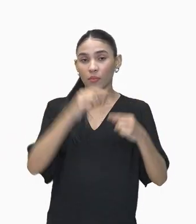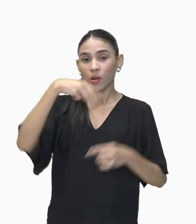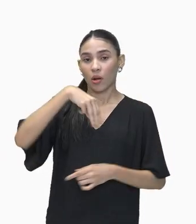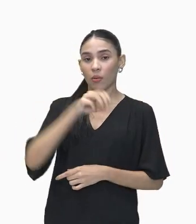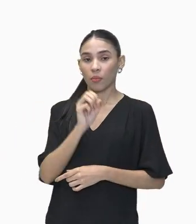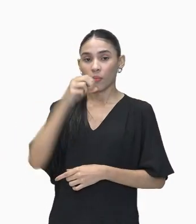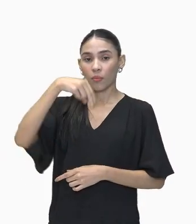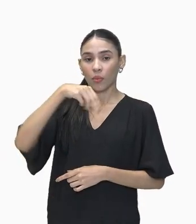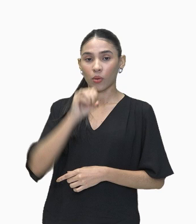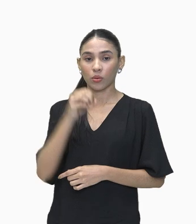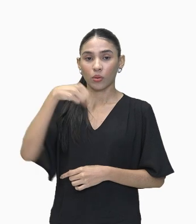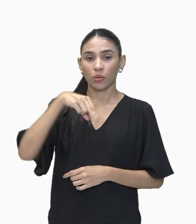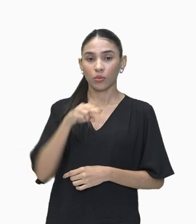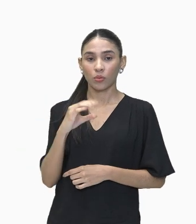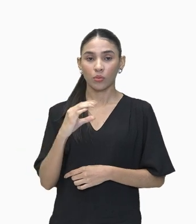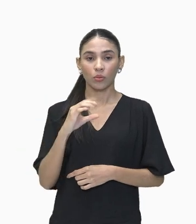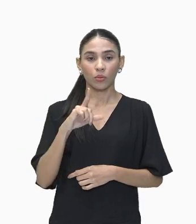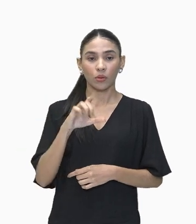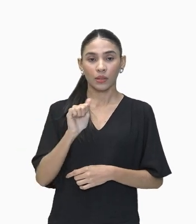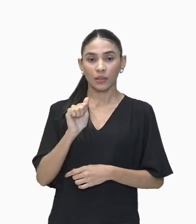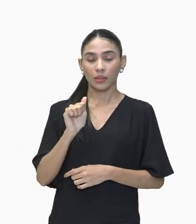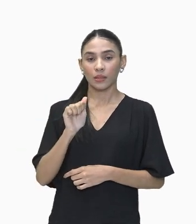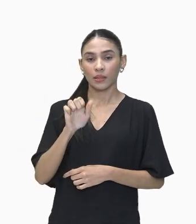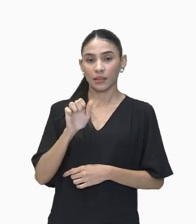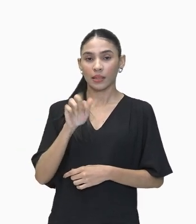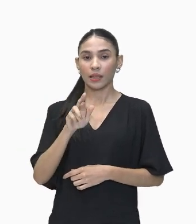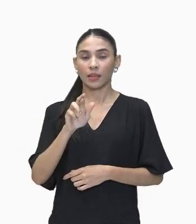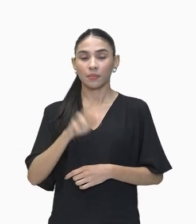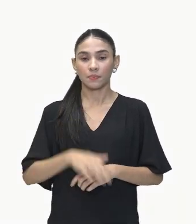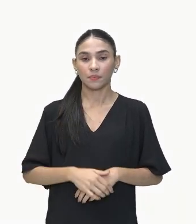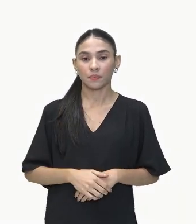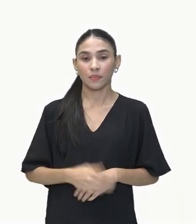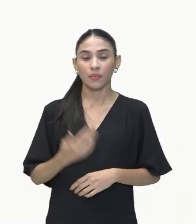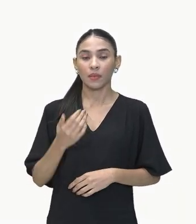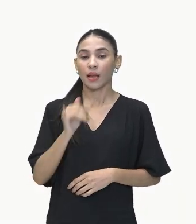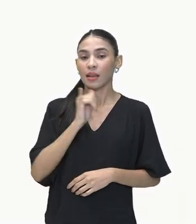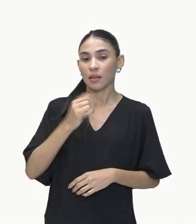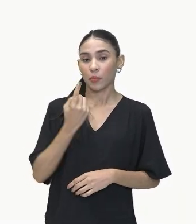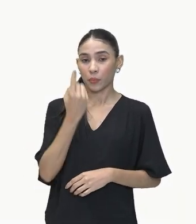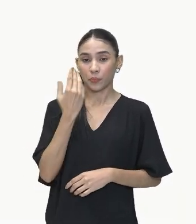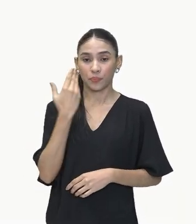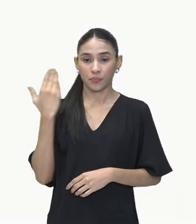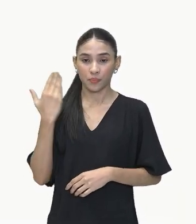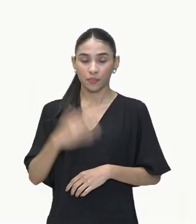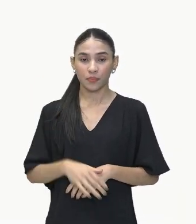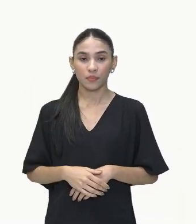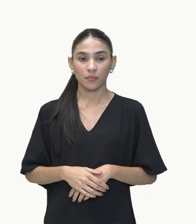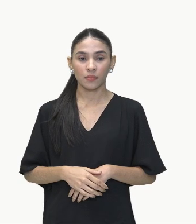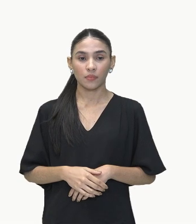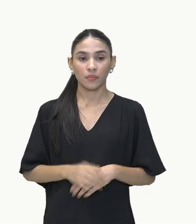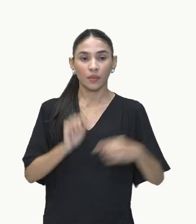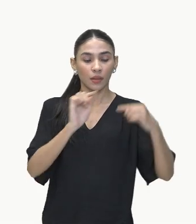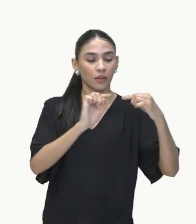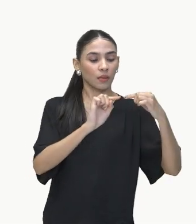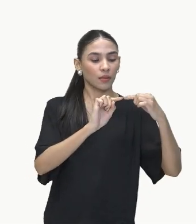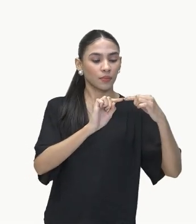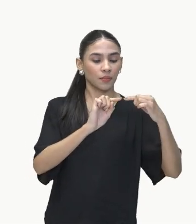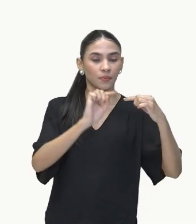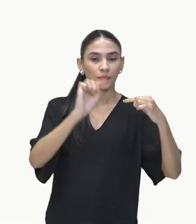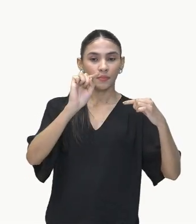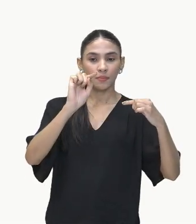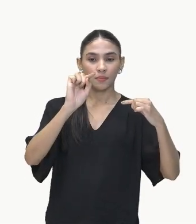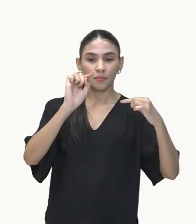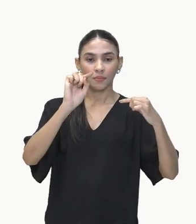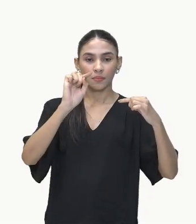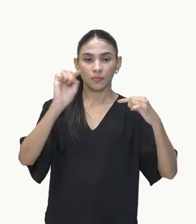mononuclear. Tá aqui esse primeiro exemplo aqui. Ah, tem parte mista, mas eu estou analisando aqui para vocês. O